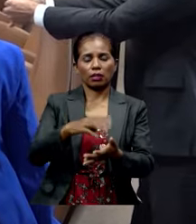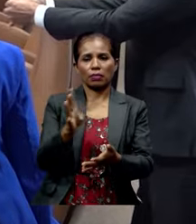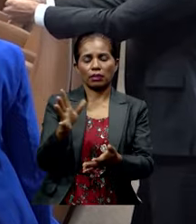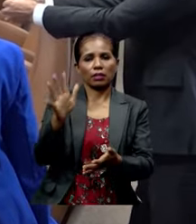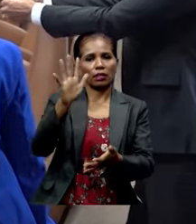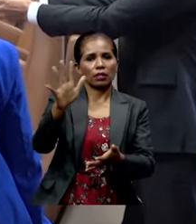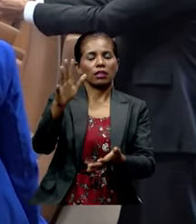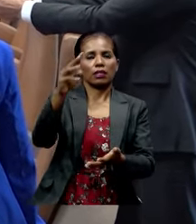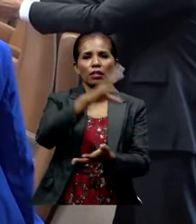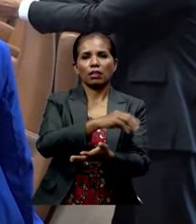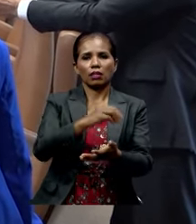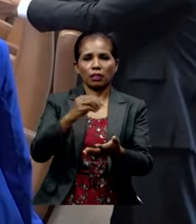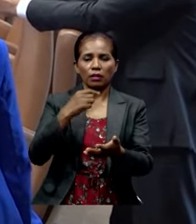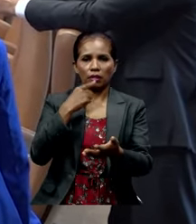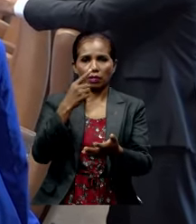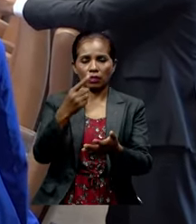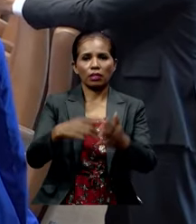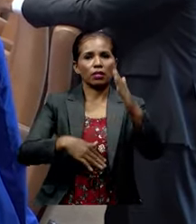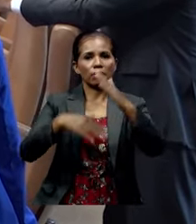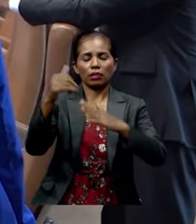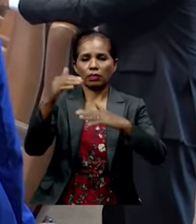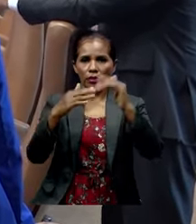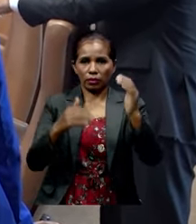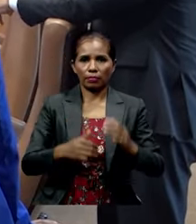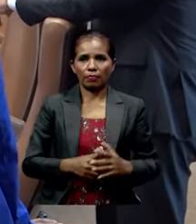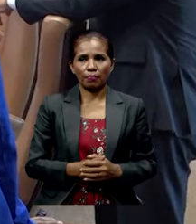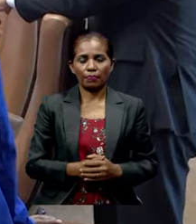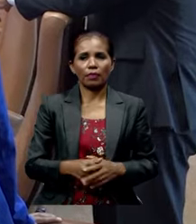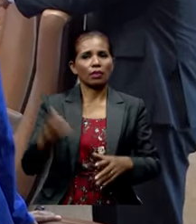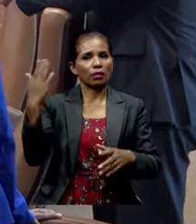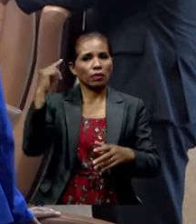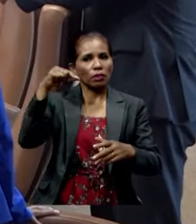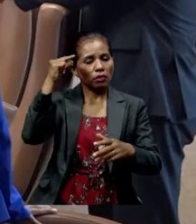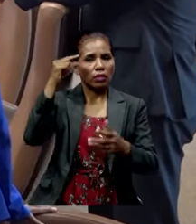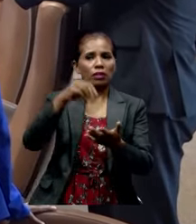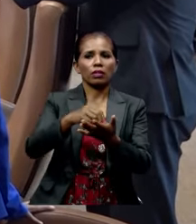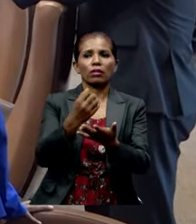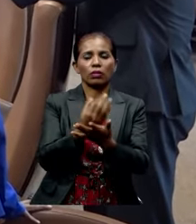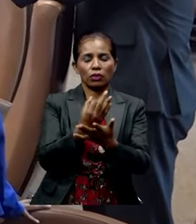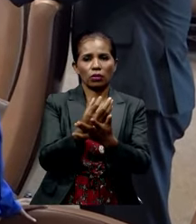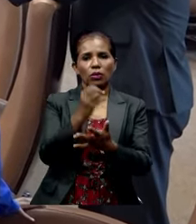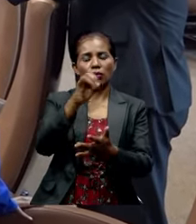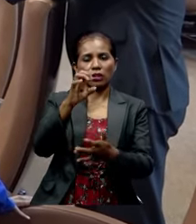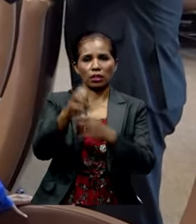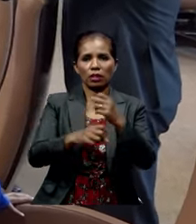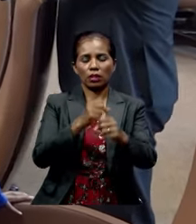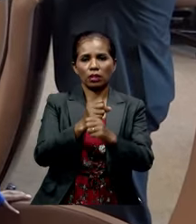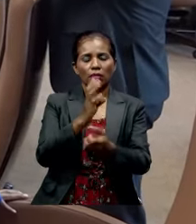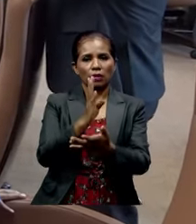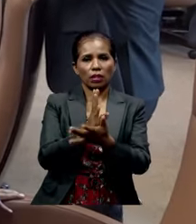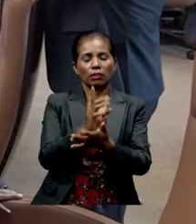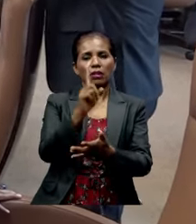ponto rua, ba habitação, no infraestrutura coletiva. Antes né, governo prevê o orçamento geral do Estado, o total bilhão ida ponto